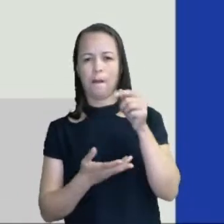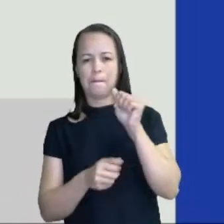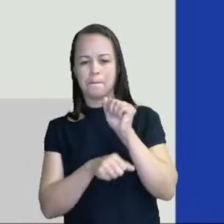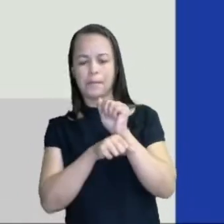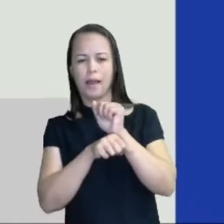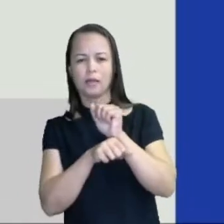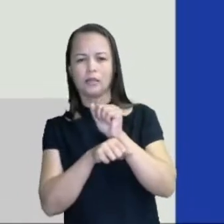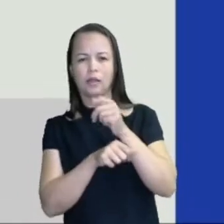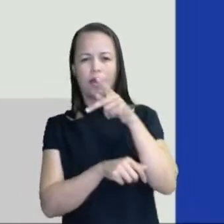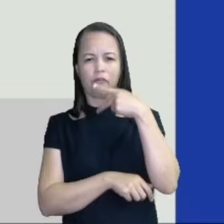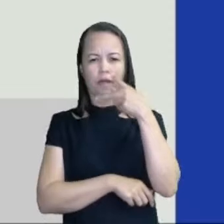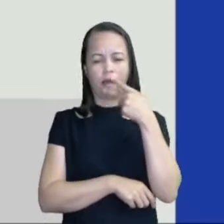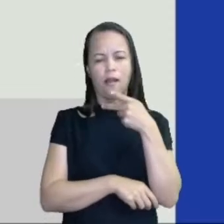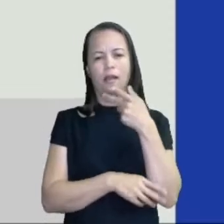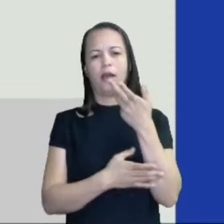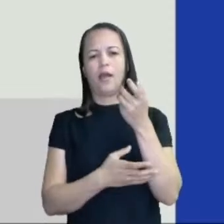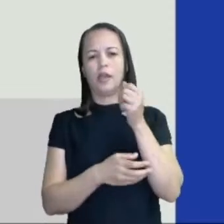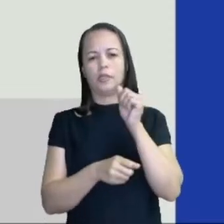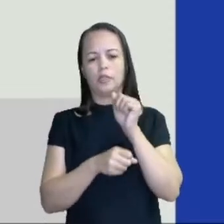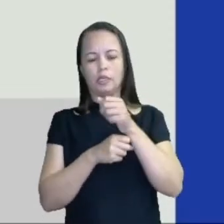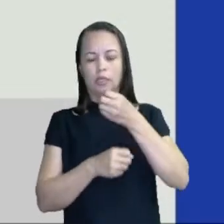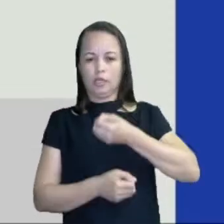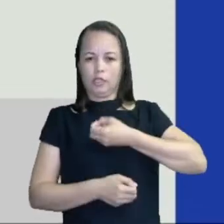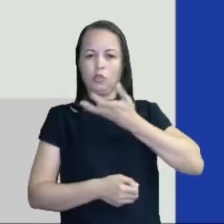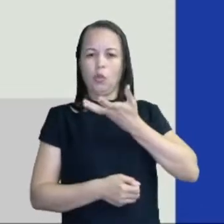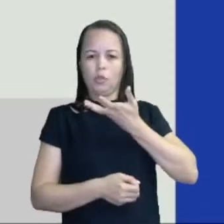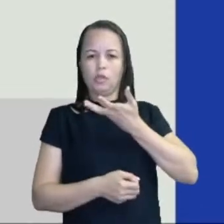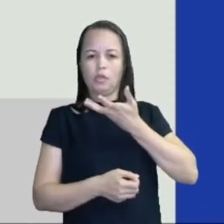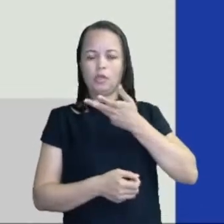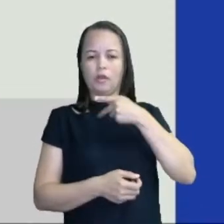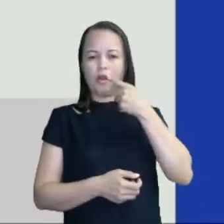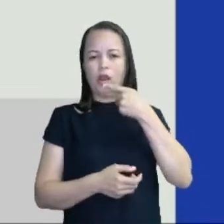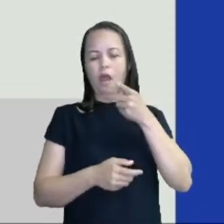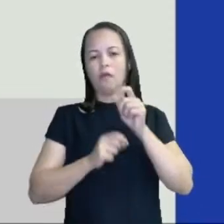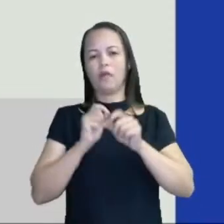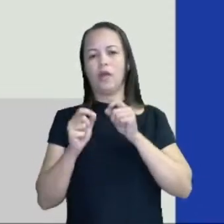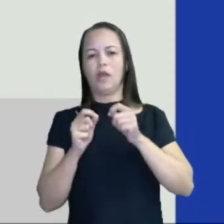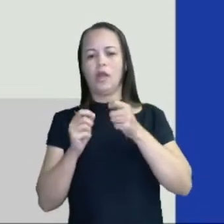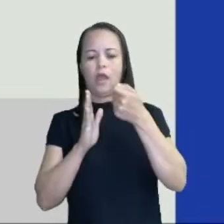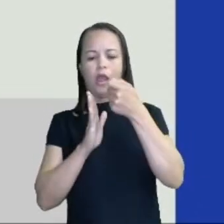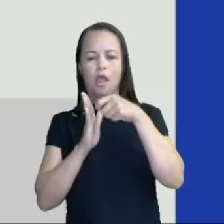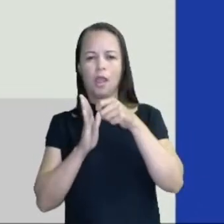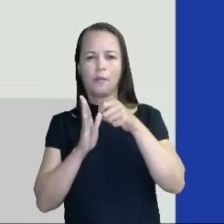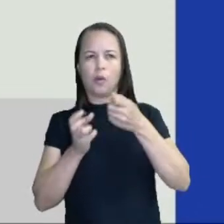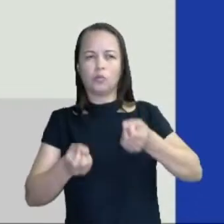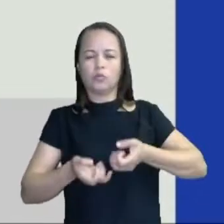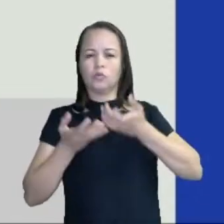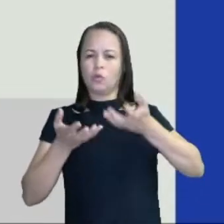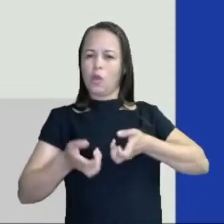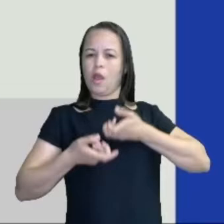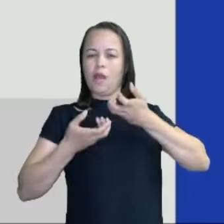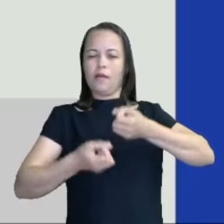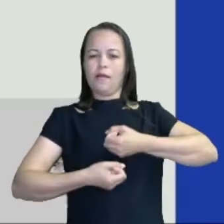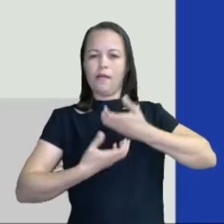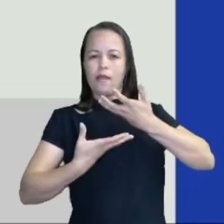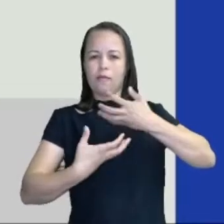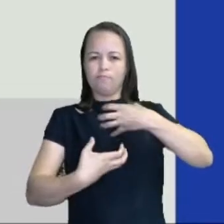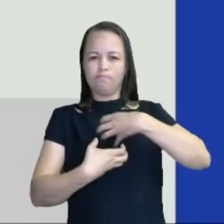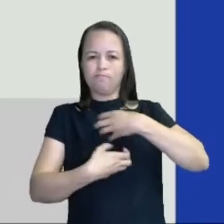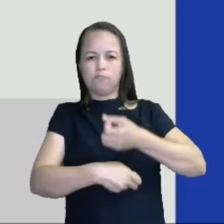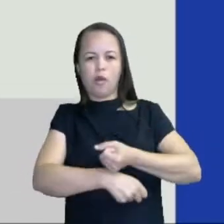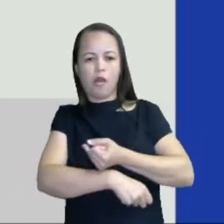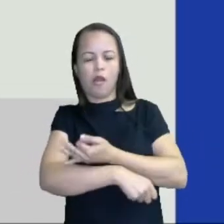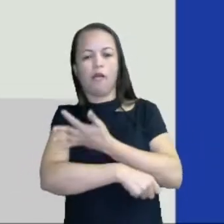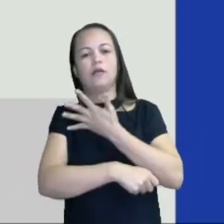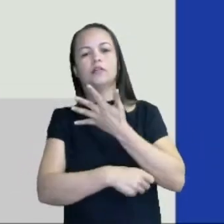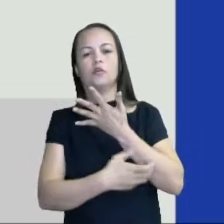da voz, os sinais de pontuação reproduzem na escrita nossas emoções,